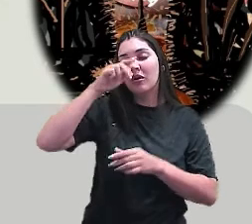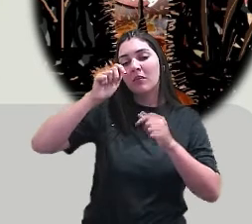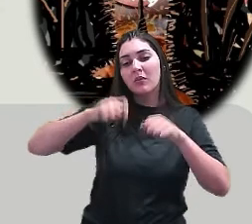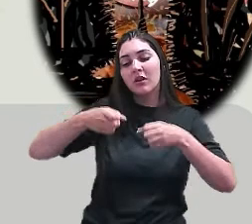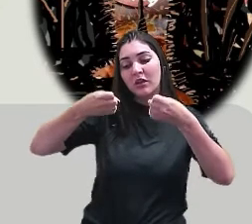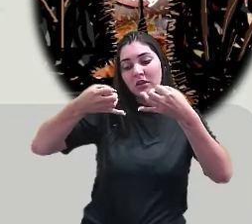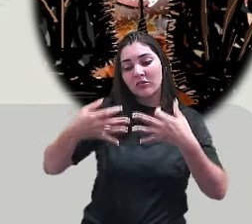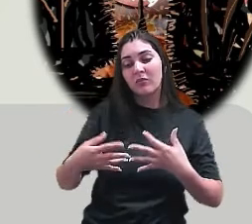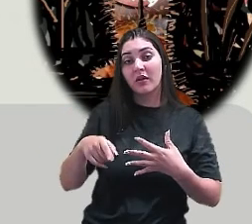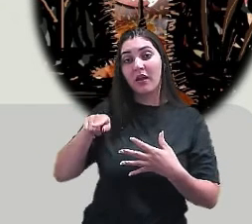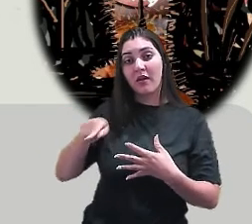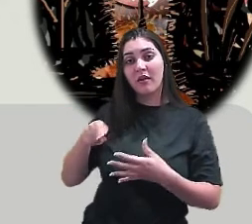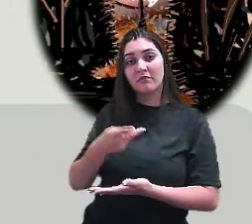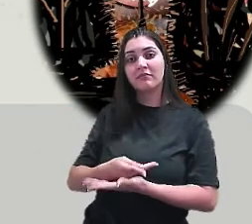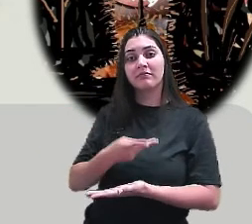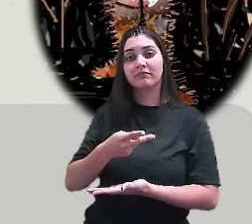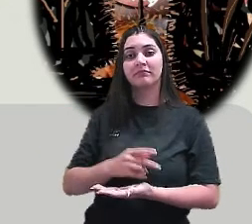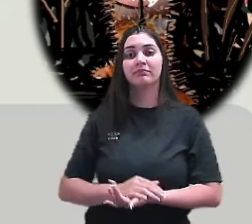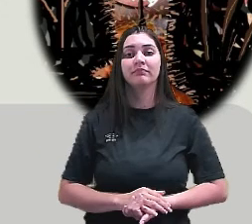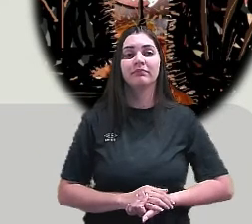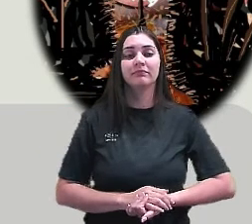explicar aquele acontecimento.